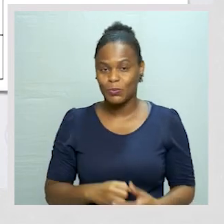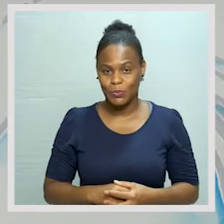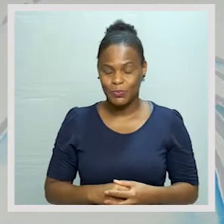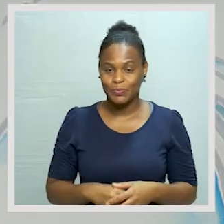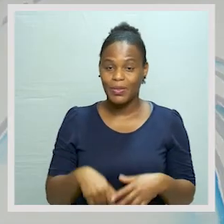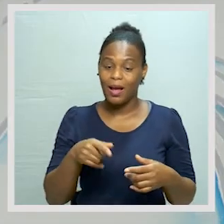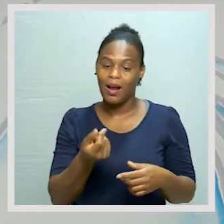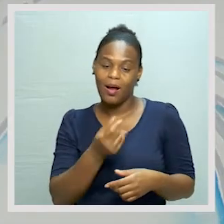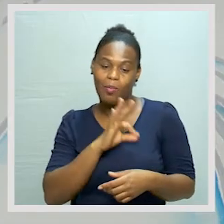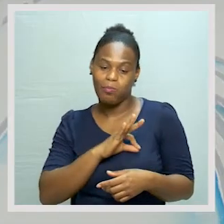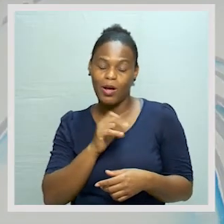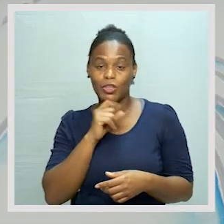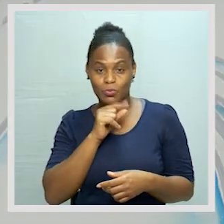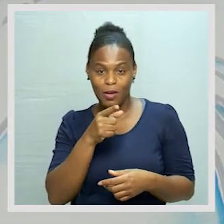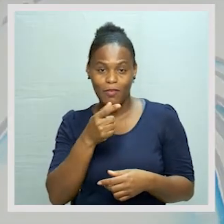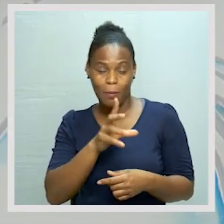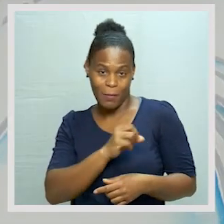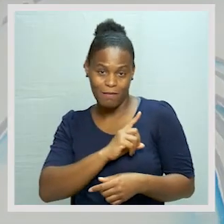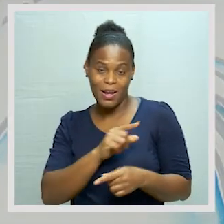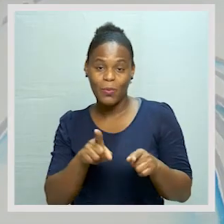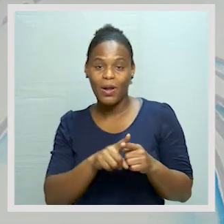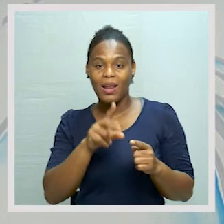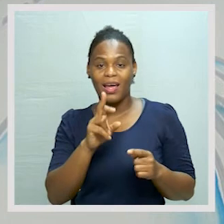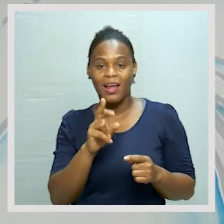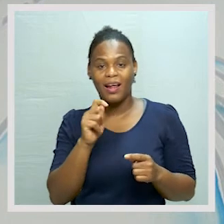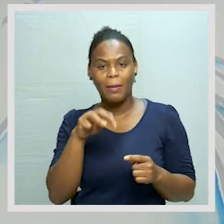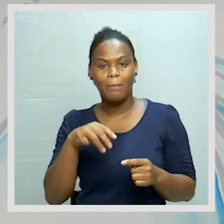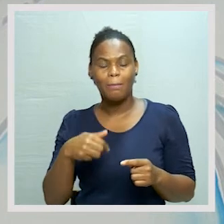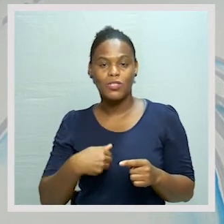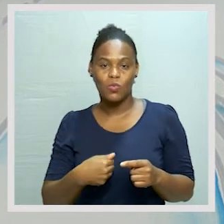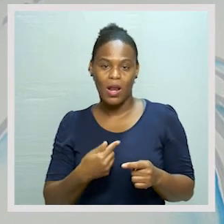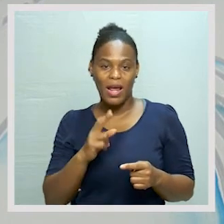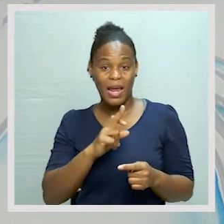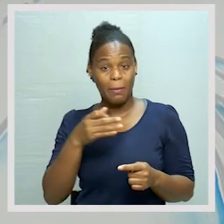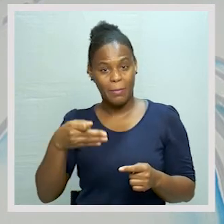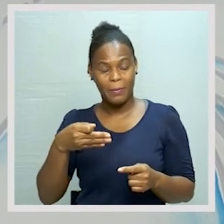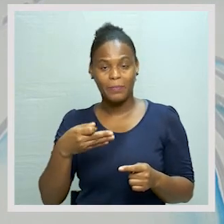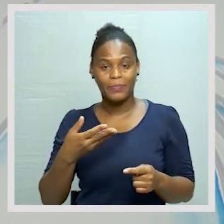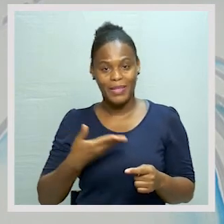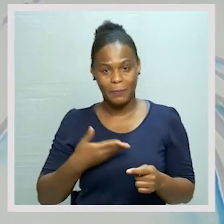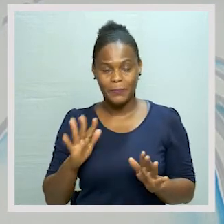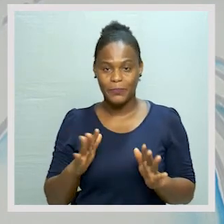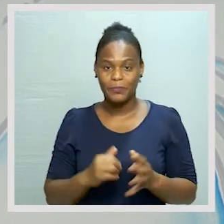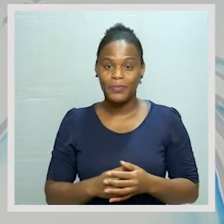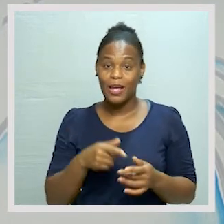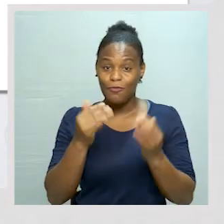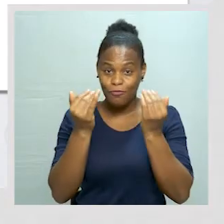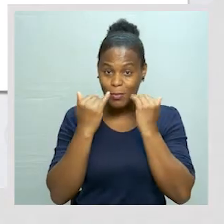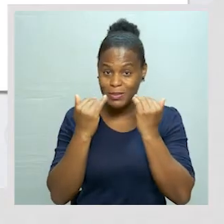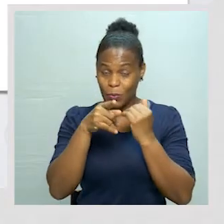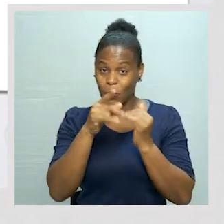210.300. Esse rendimento disponível dos particulares é o rendimento pessoal disponível. Com esses dados, vocês